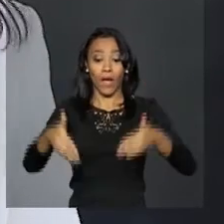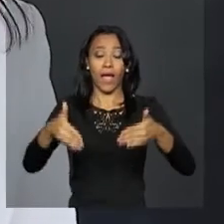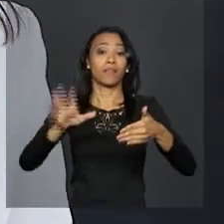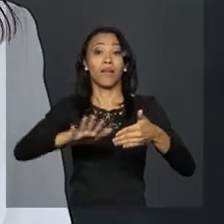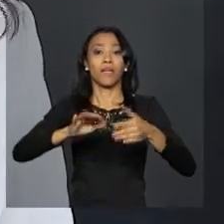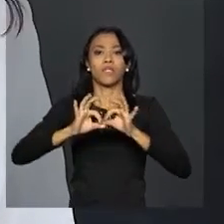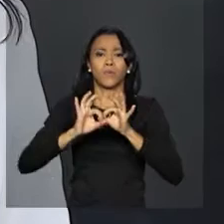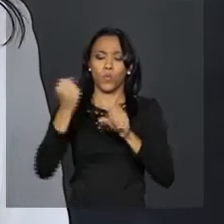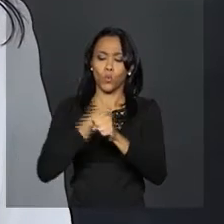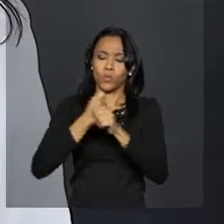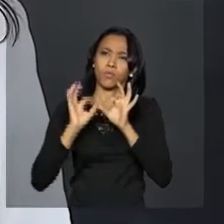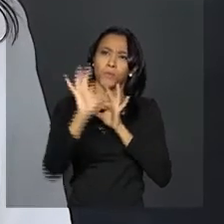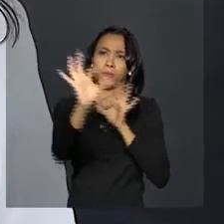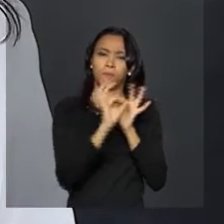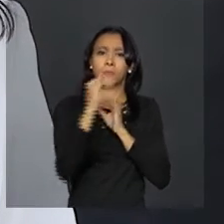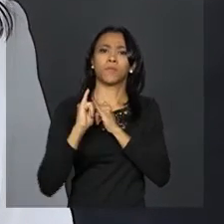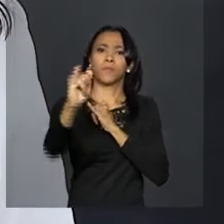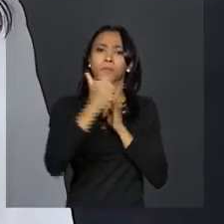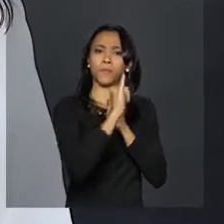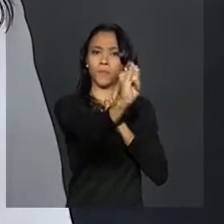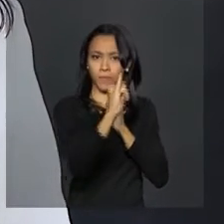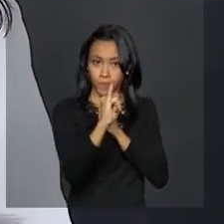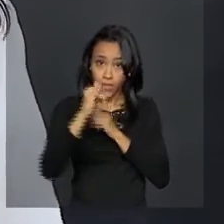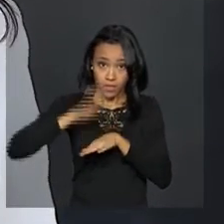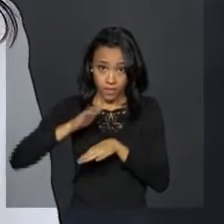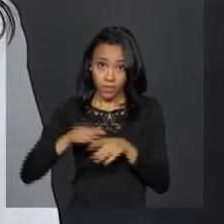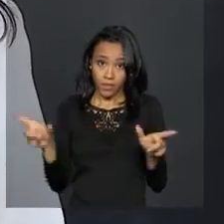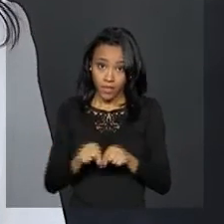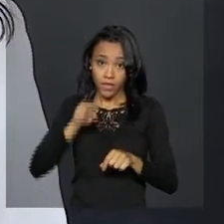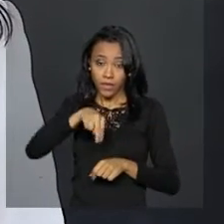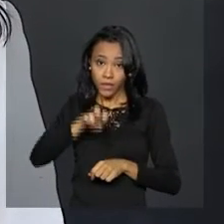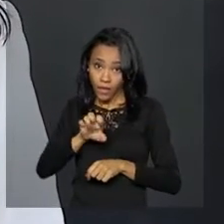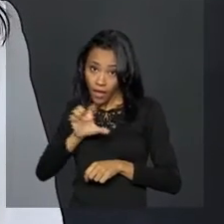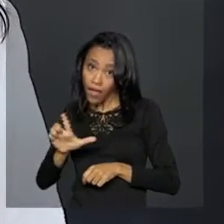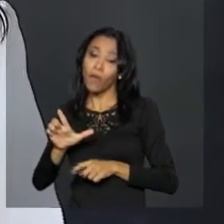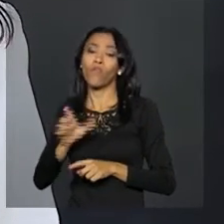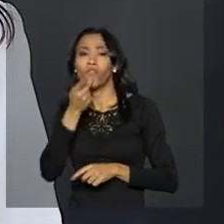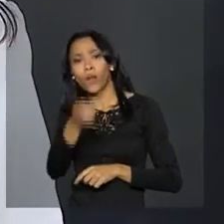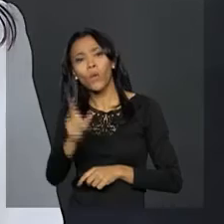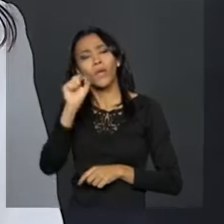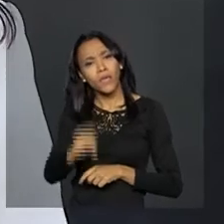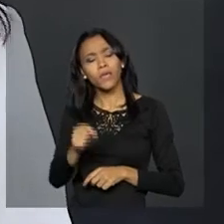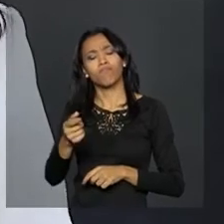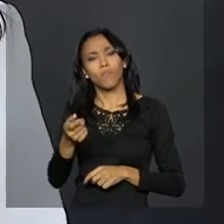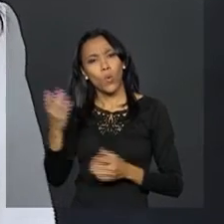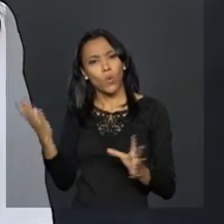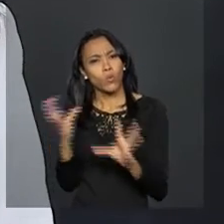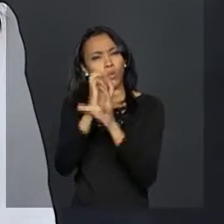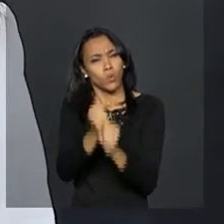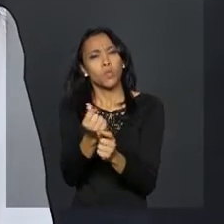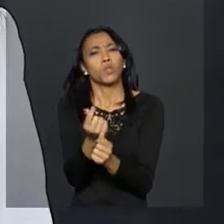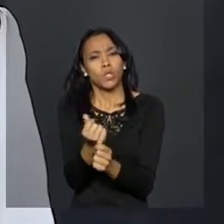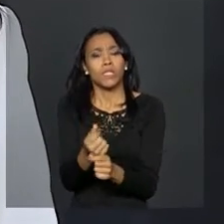de transmissão. E de acordo com os dados da ANEEL, a construção dessas linhas de transmissão deve gerar cerca de 17